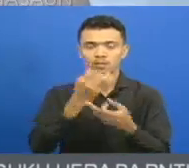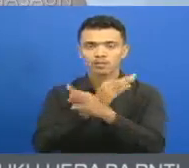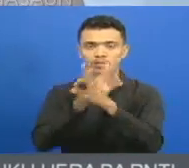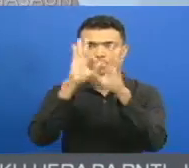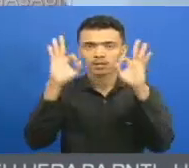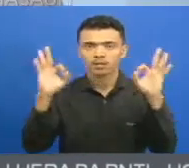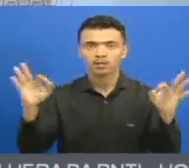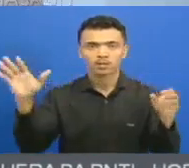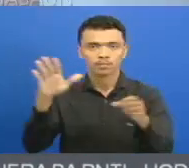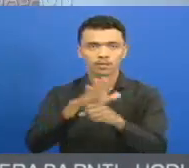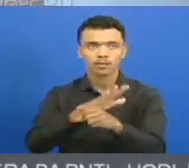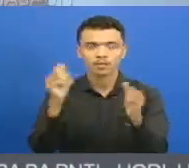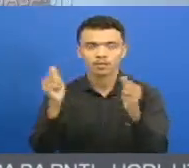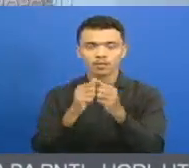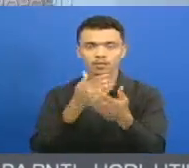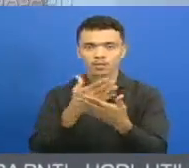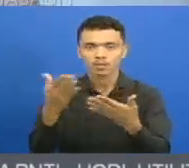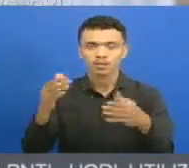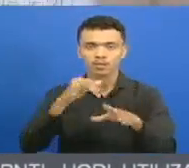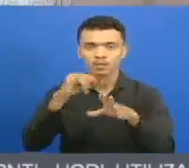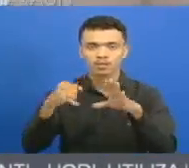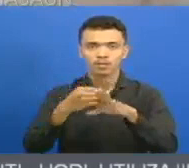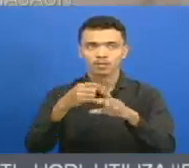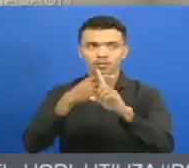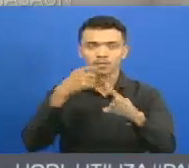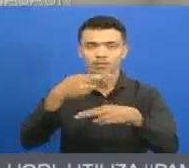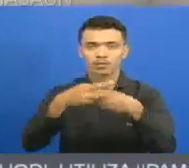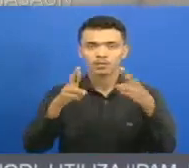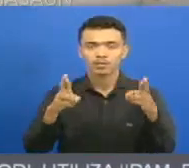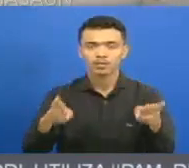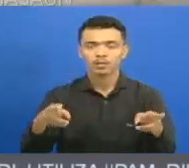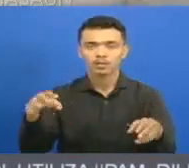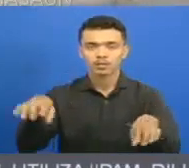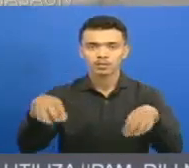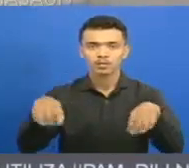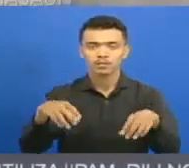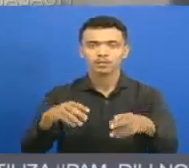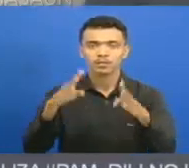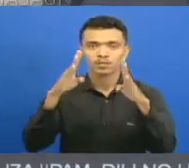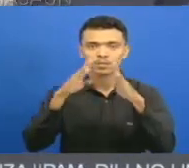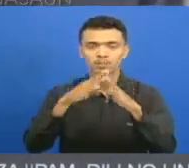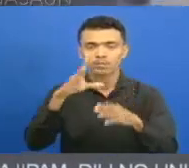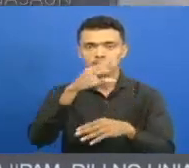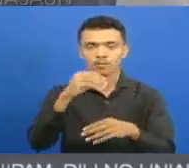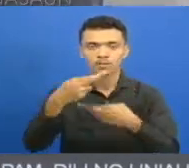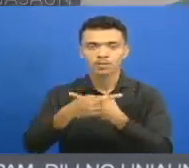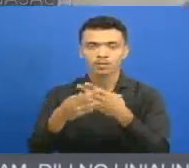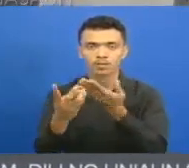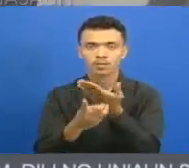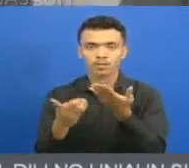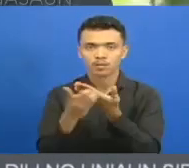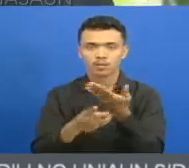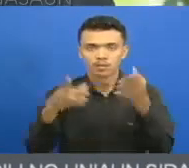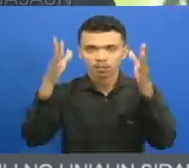no completa a facilidade nebe composto husi, sala escritório, dormitório no Dapor.